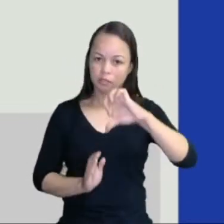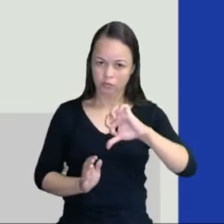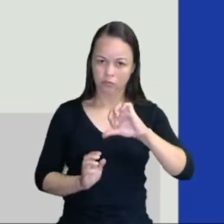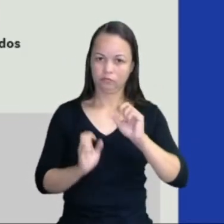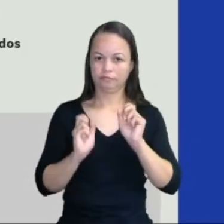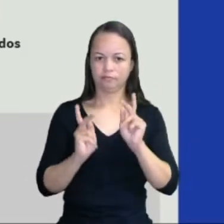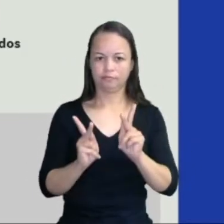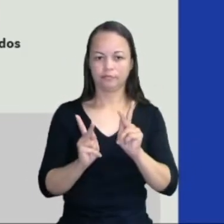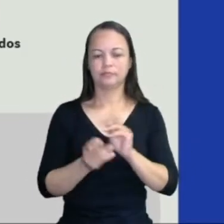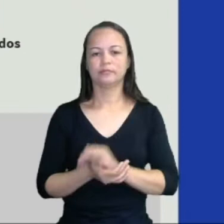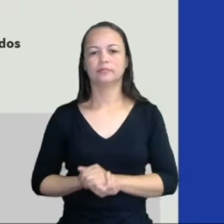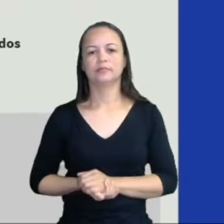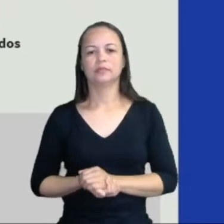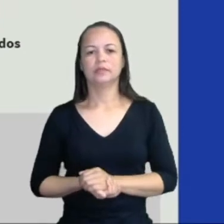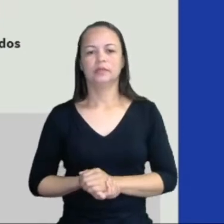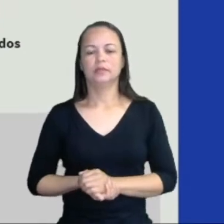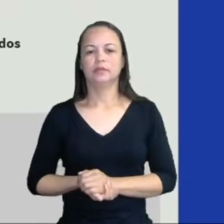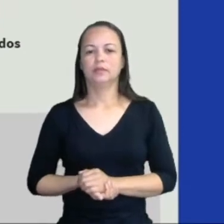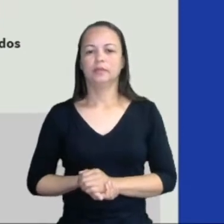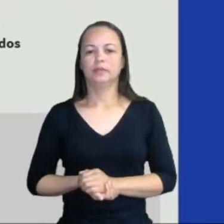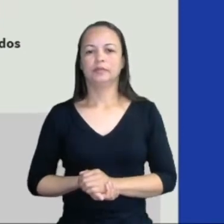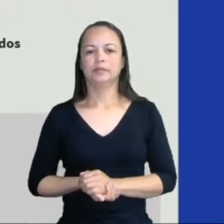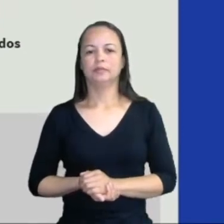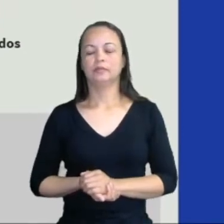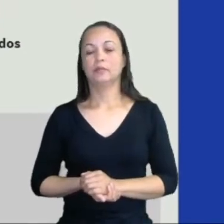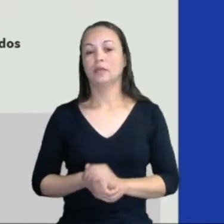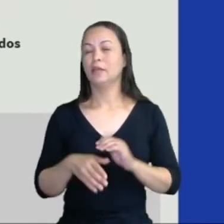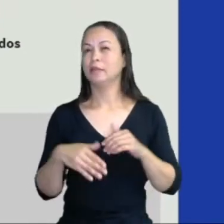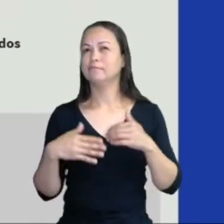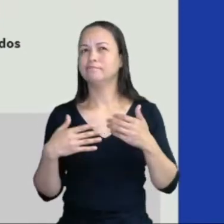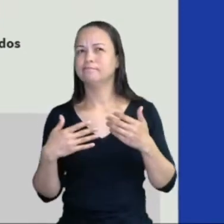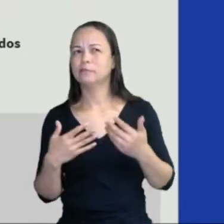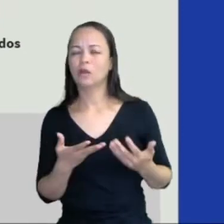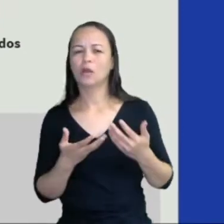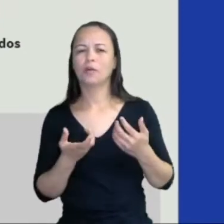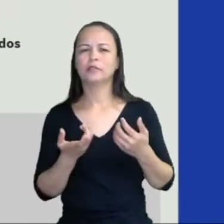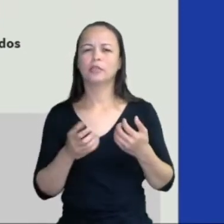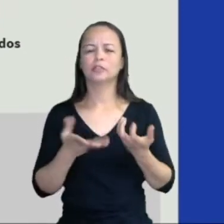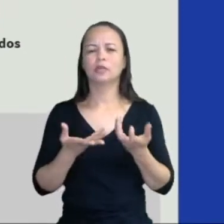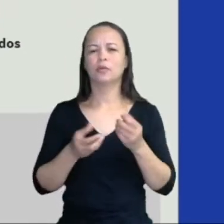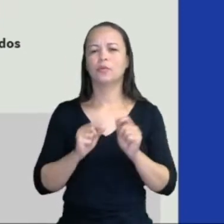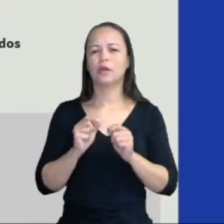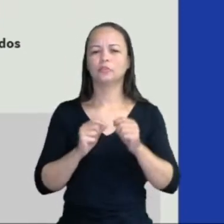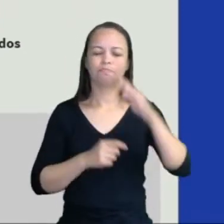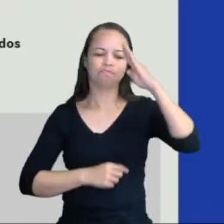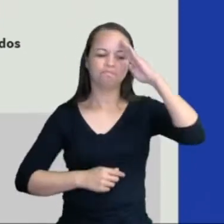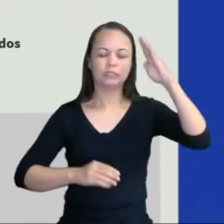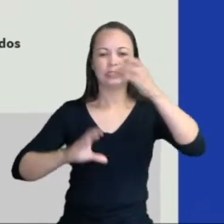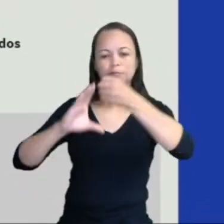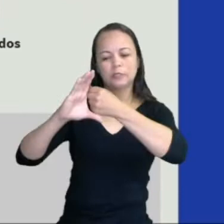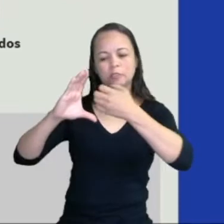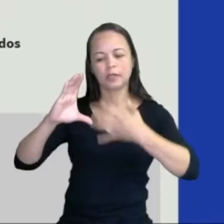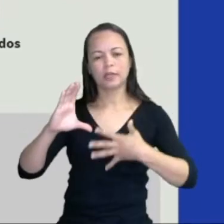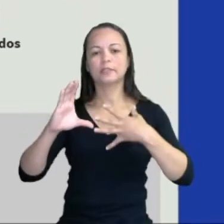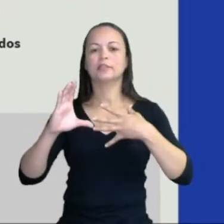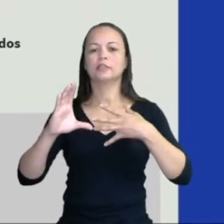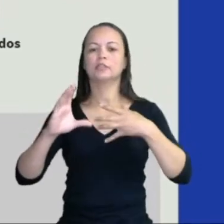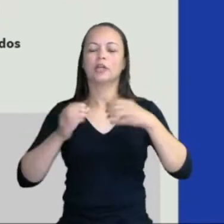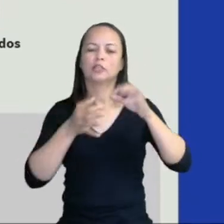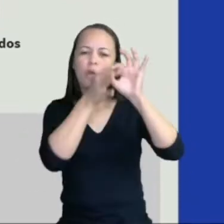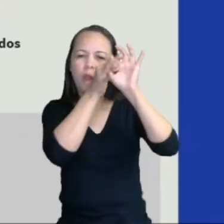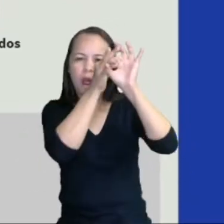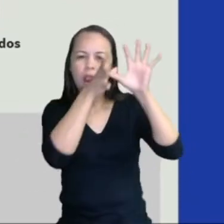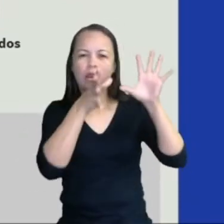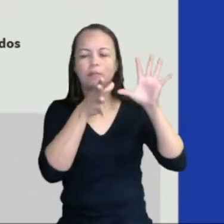ok? Então, quais são as principais características do liberalismo?